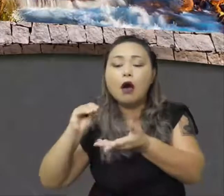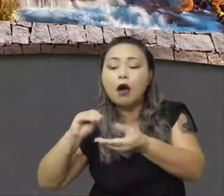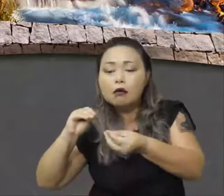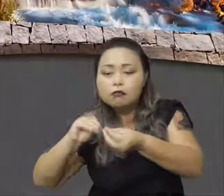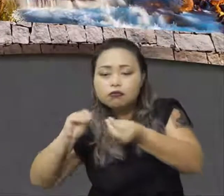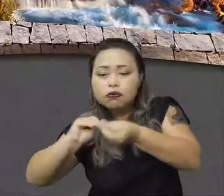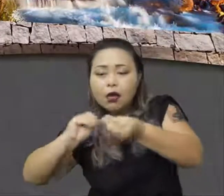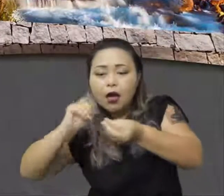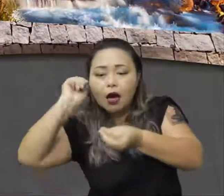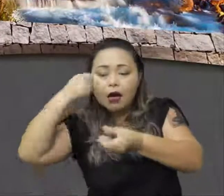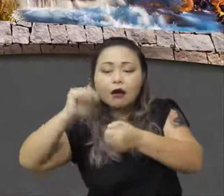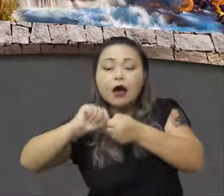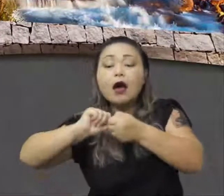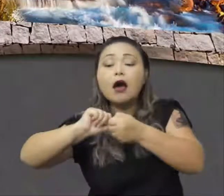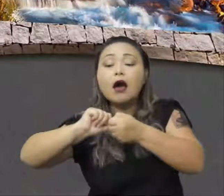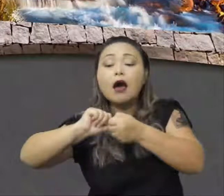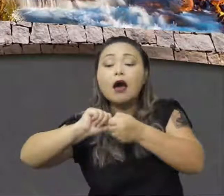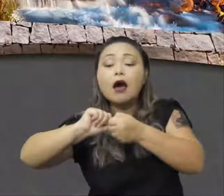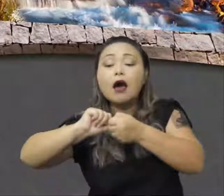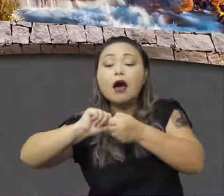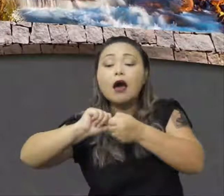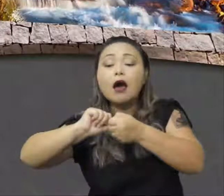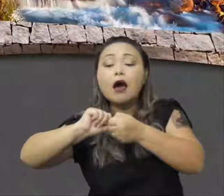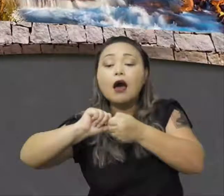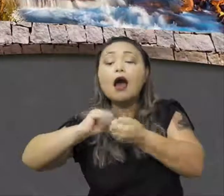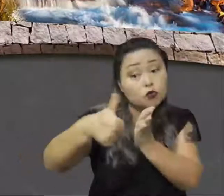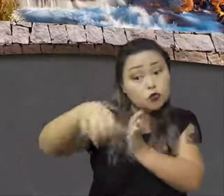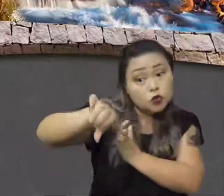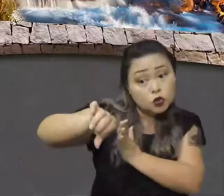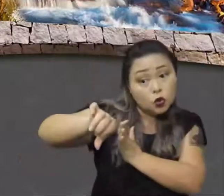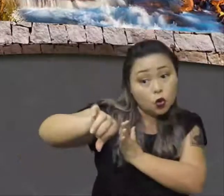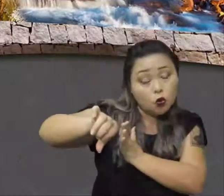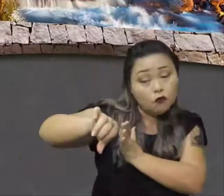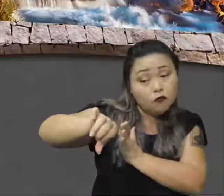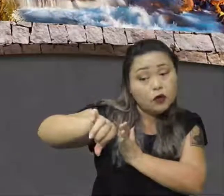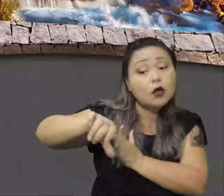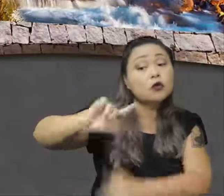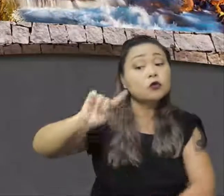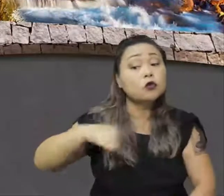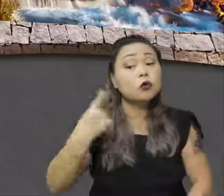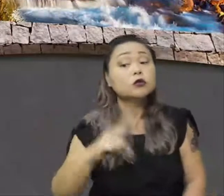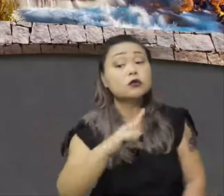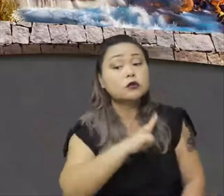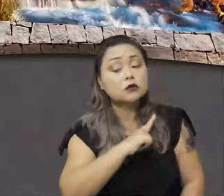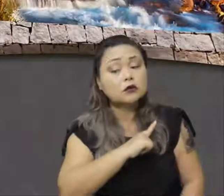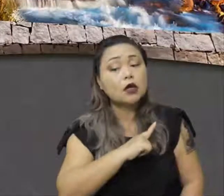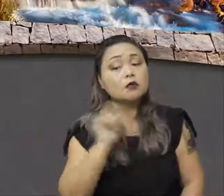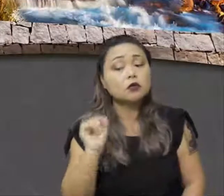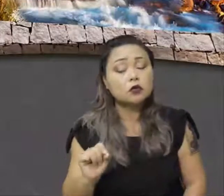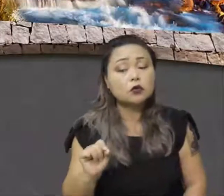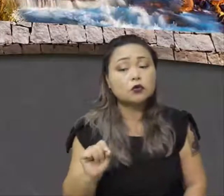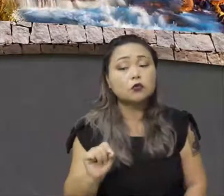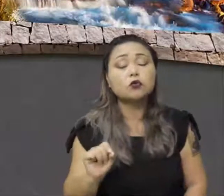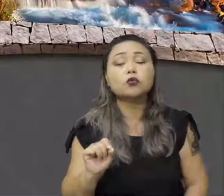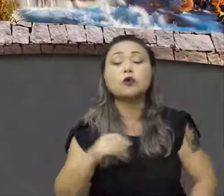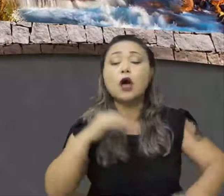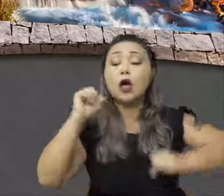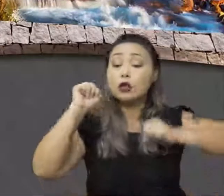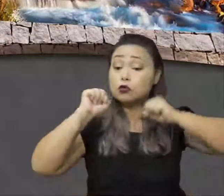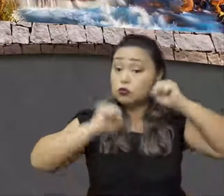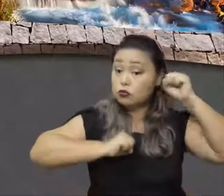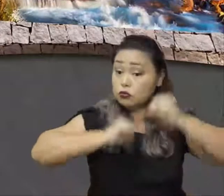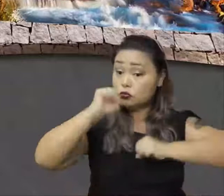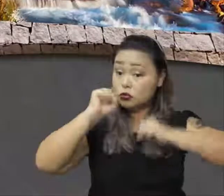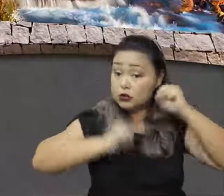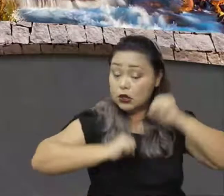do século XIX, nós temos aí a indústria